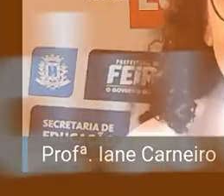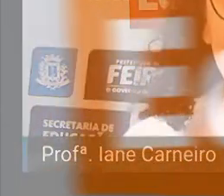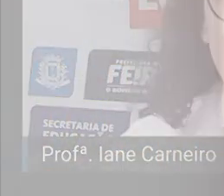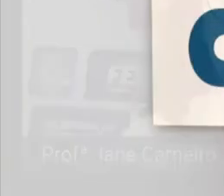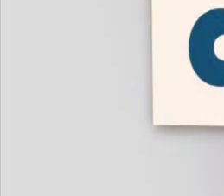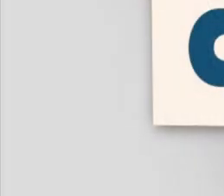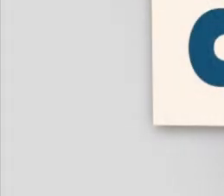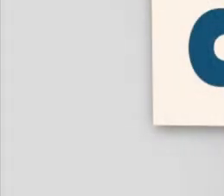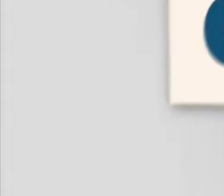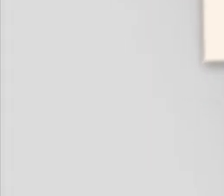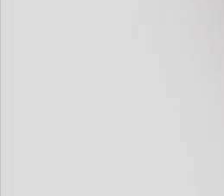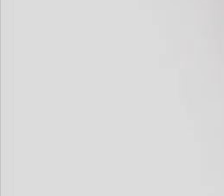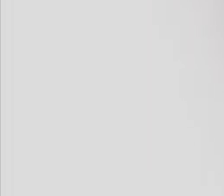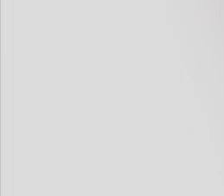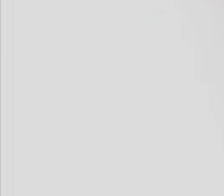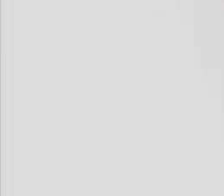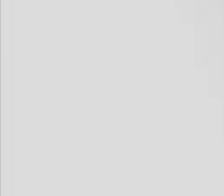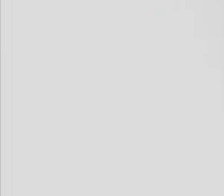Tchau,